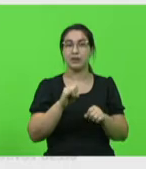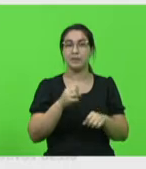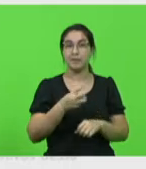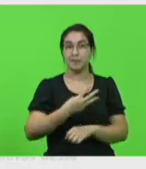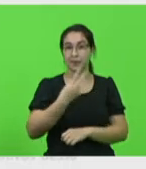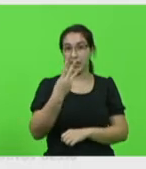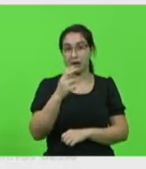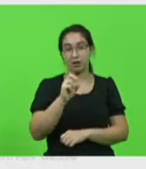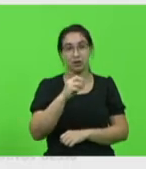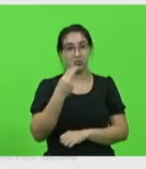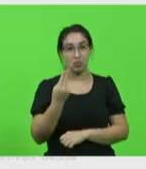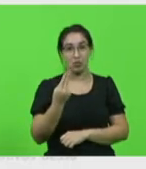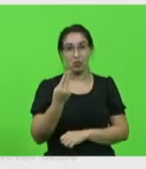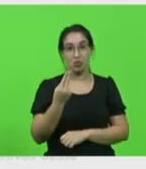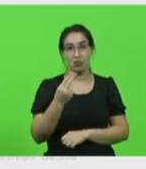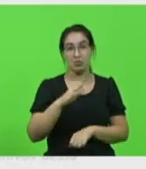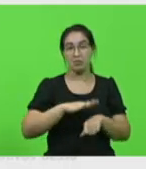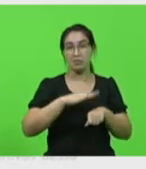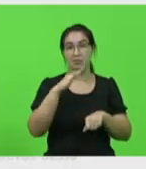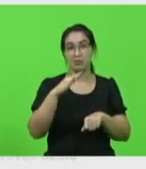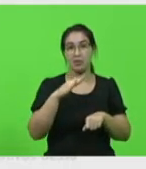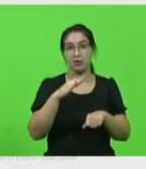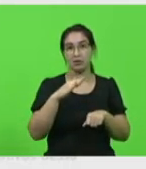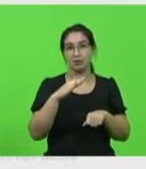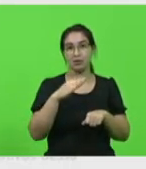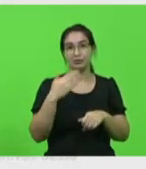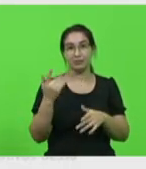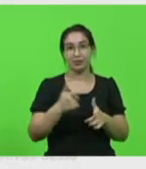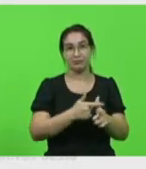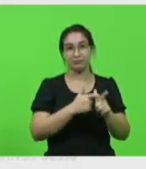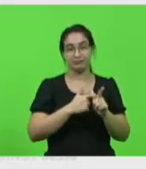3 ou mais faturas vencidas. Eu falei quantos?